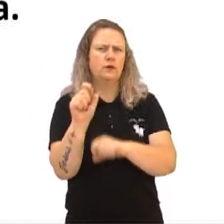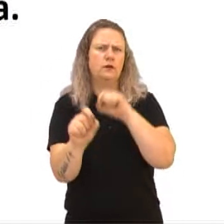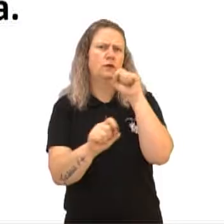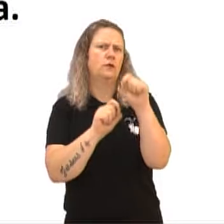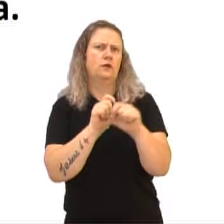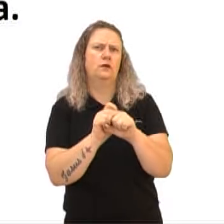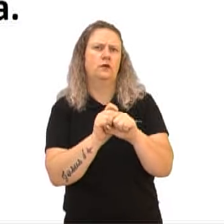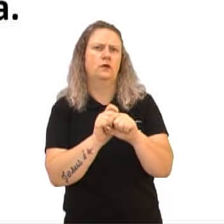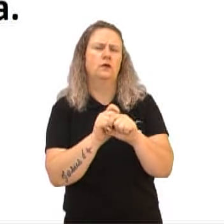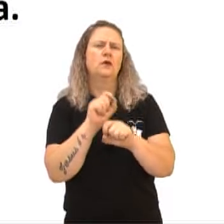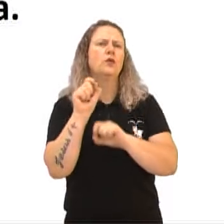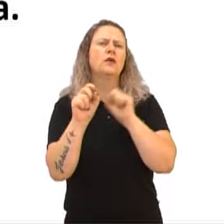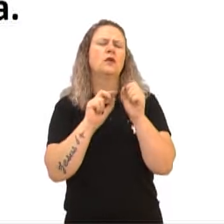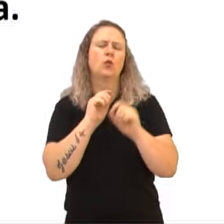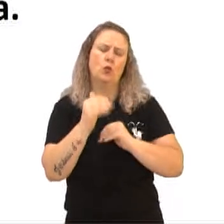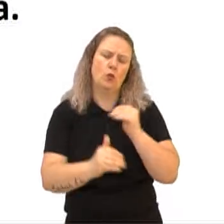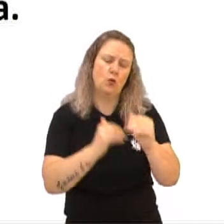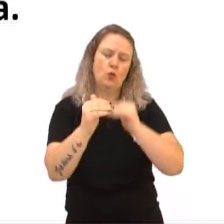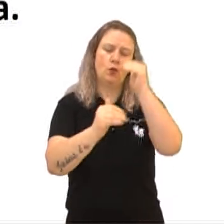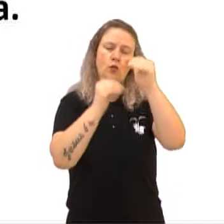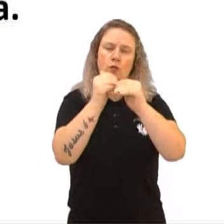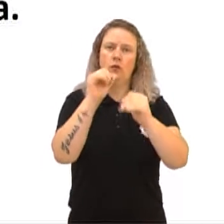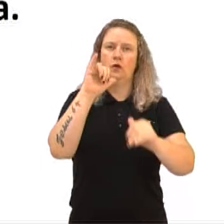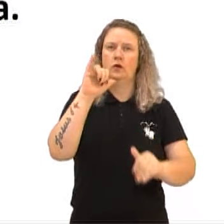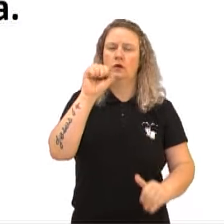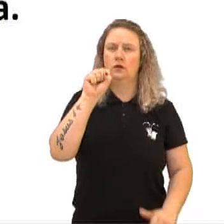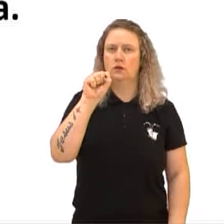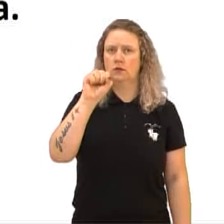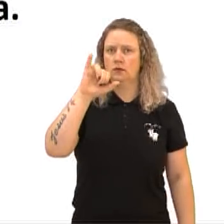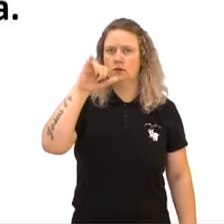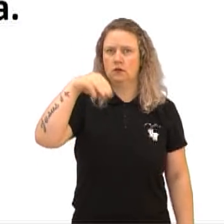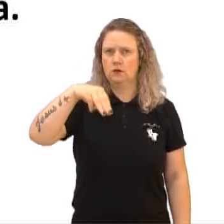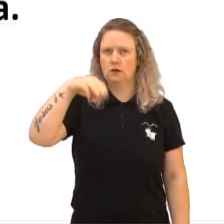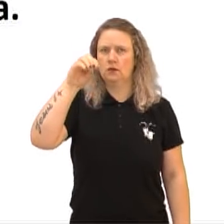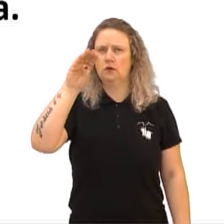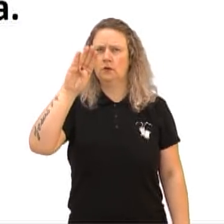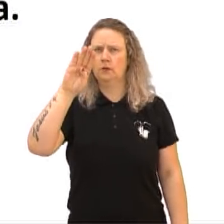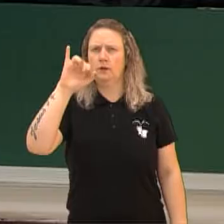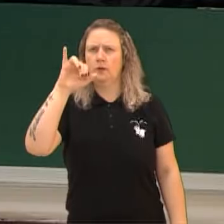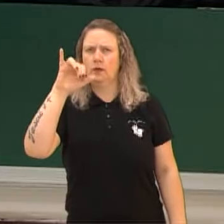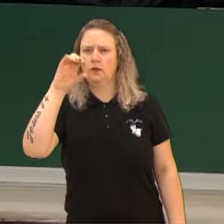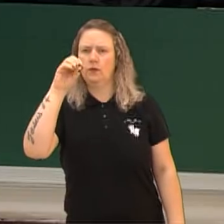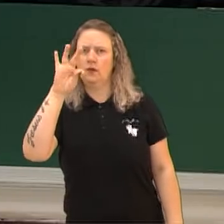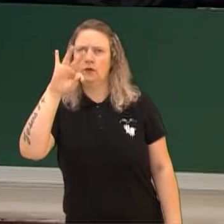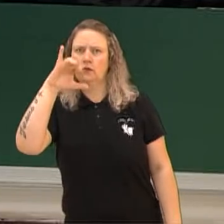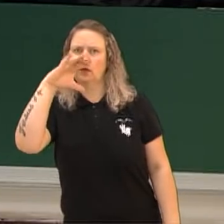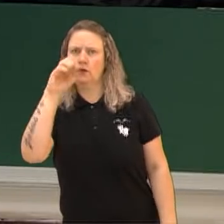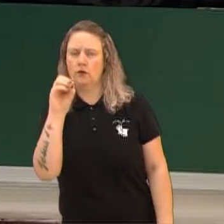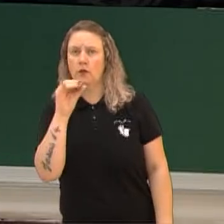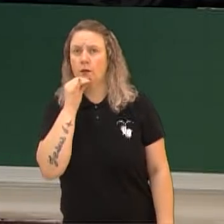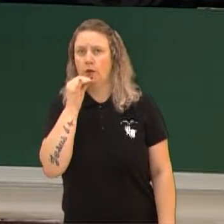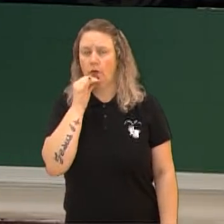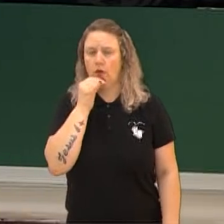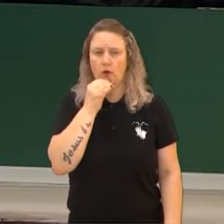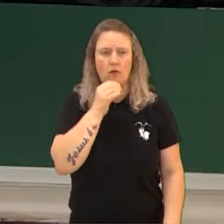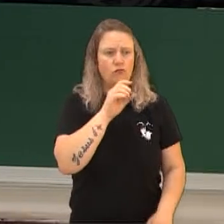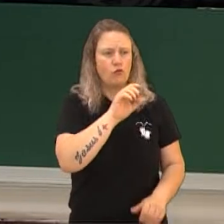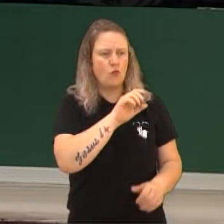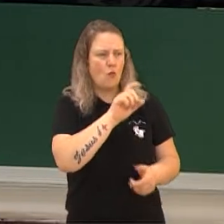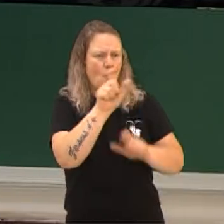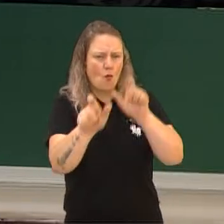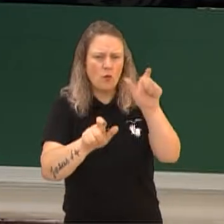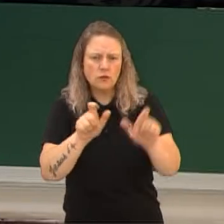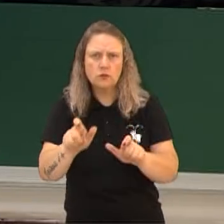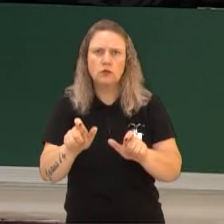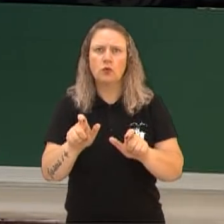que é algo simbiótico, É quando diferentes vidas vivem juntas, Quando na natureza tem, por exemplo, uma árvore e aí